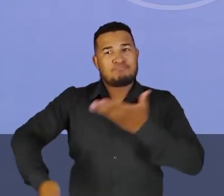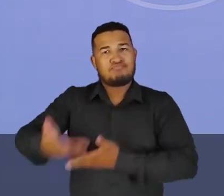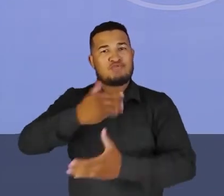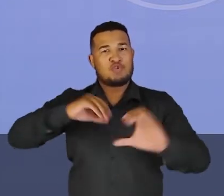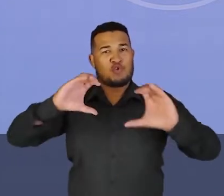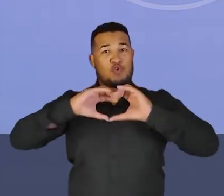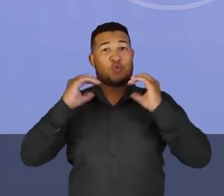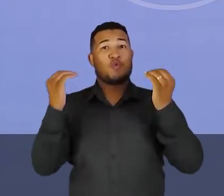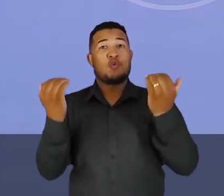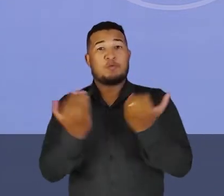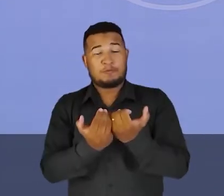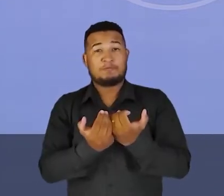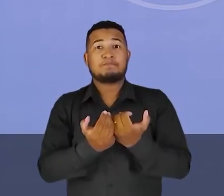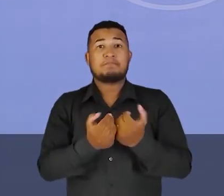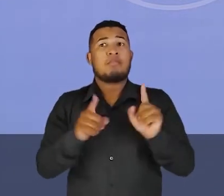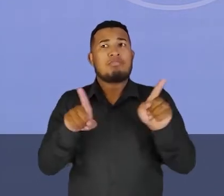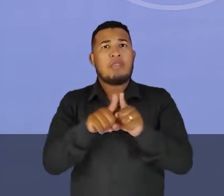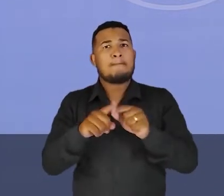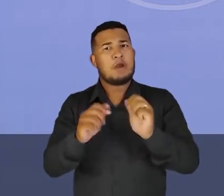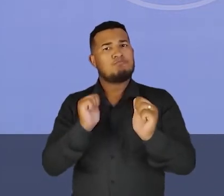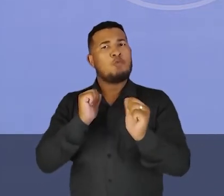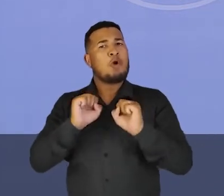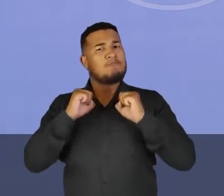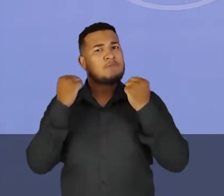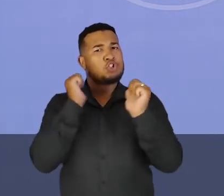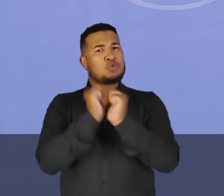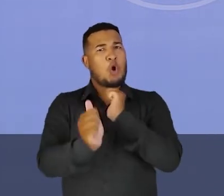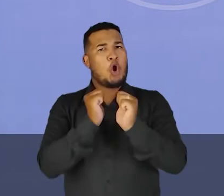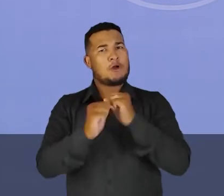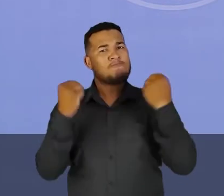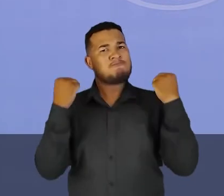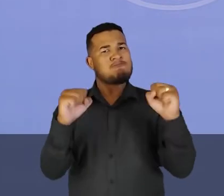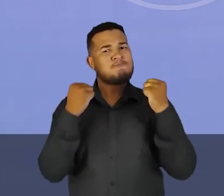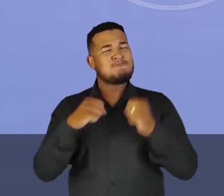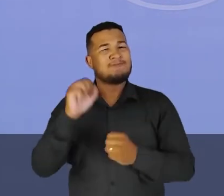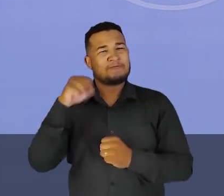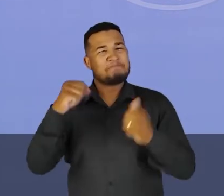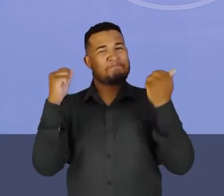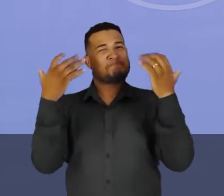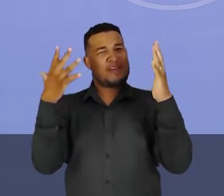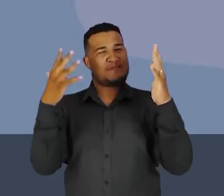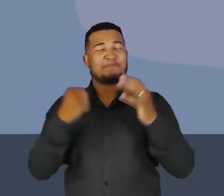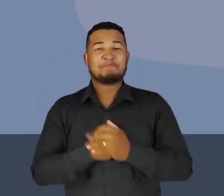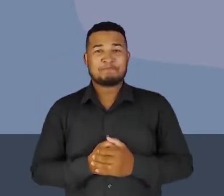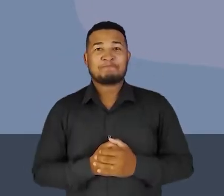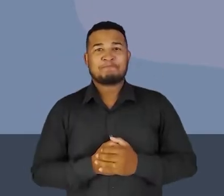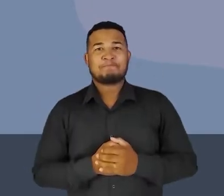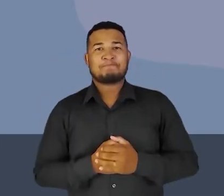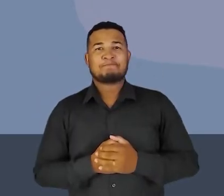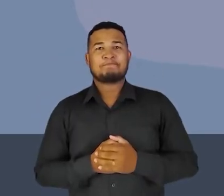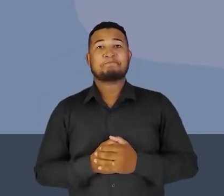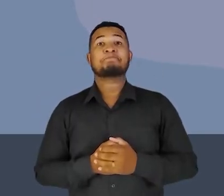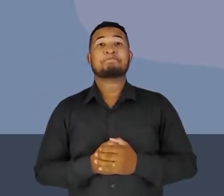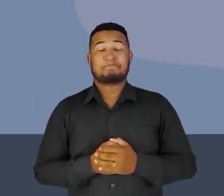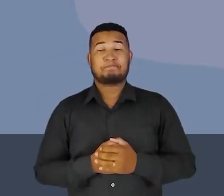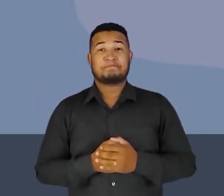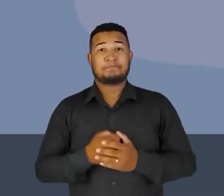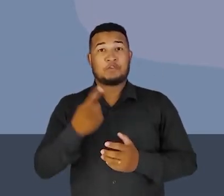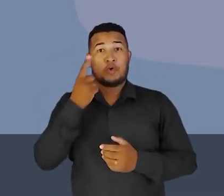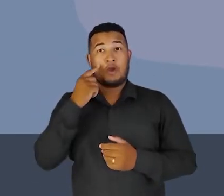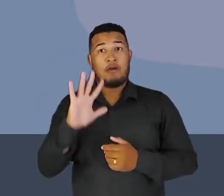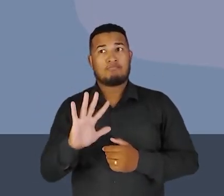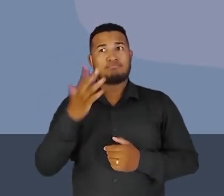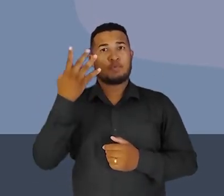convivência comunitária e de uma atividade esportiva. Parabéns! Então, vamos para a